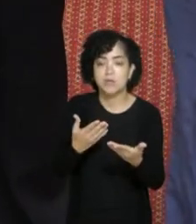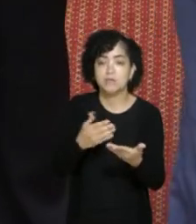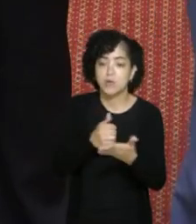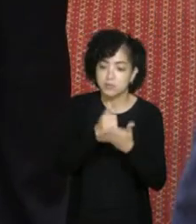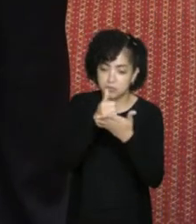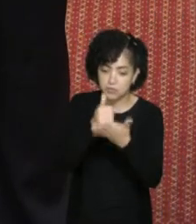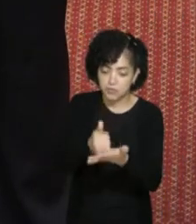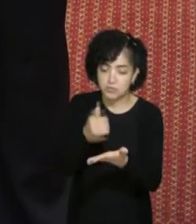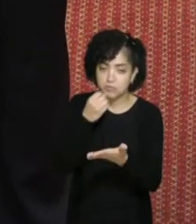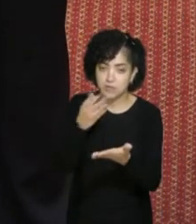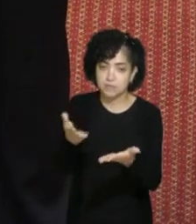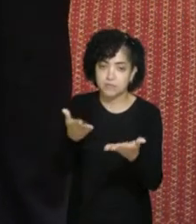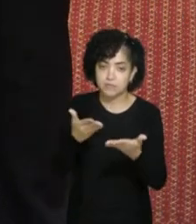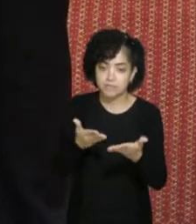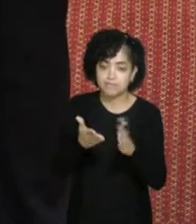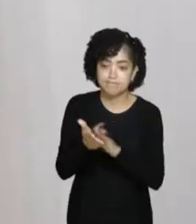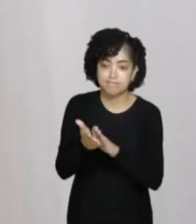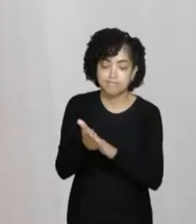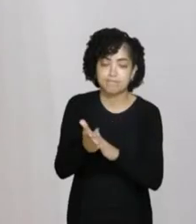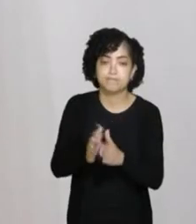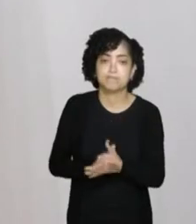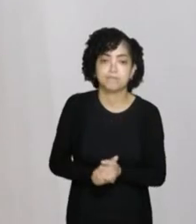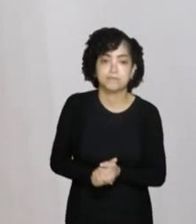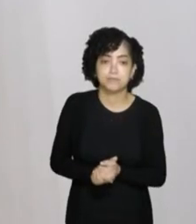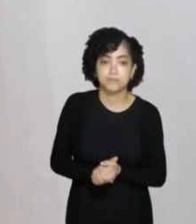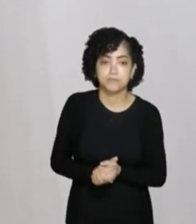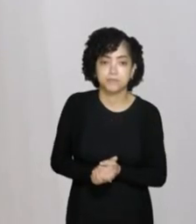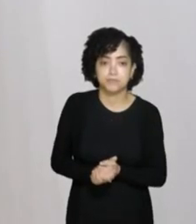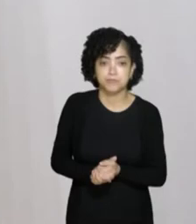Bem-vindo aqui. Parabéns. Obrigado. Obrigado.